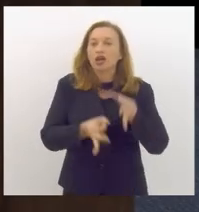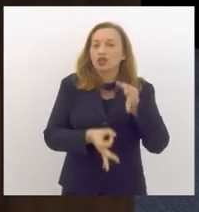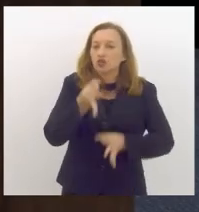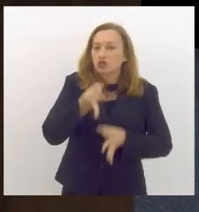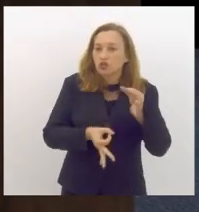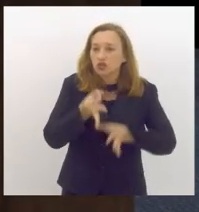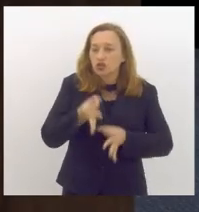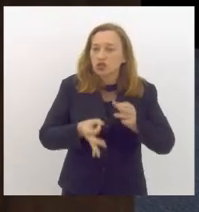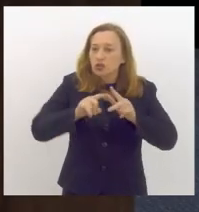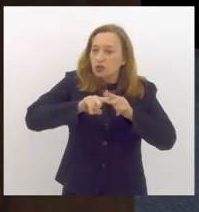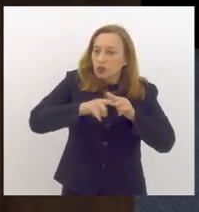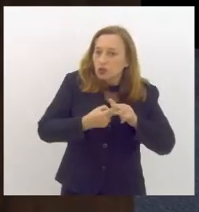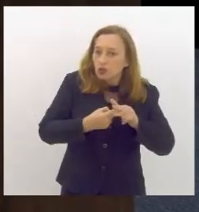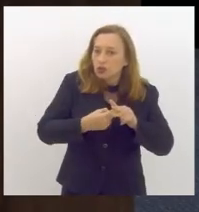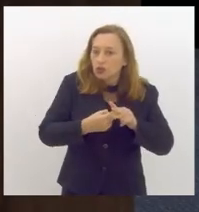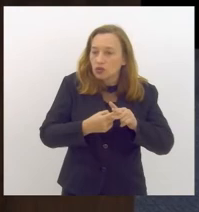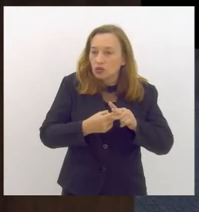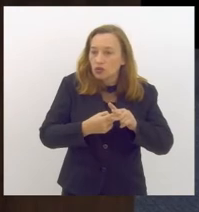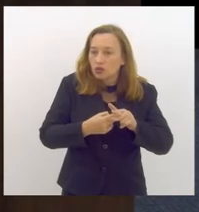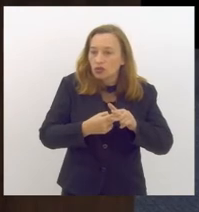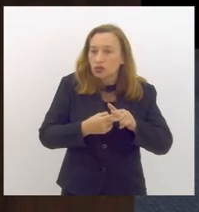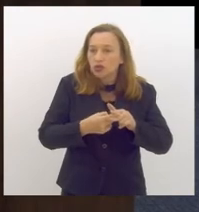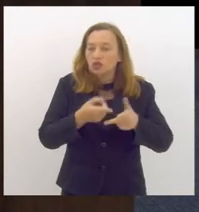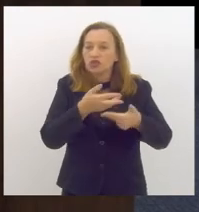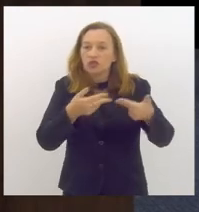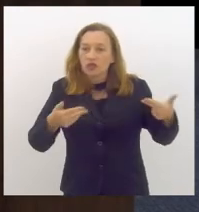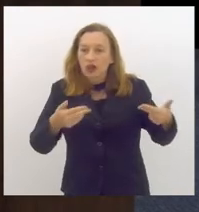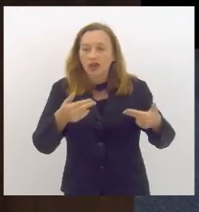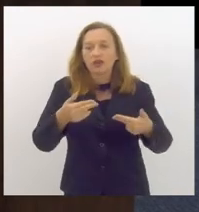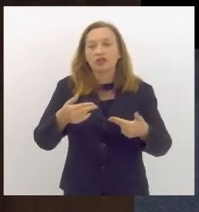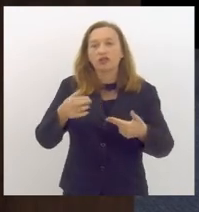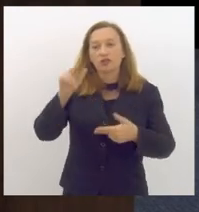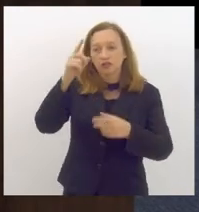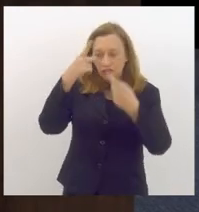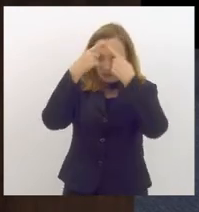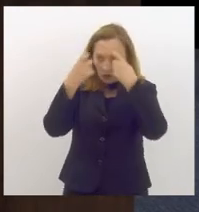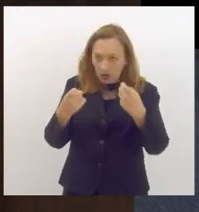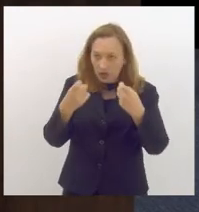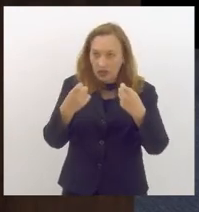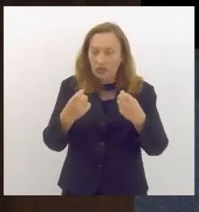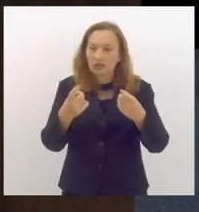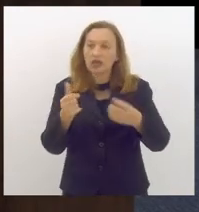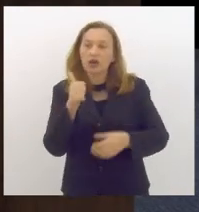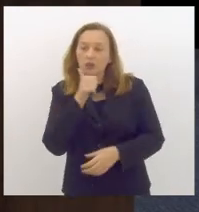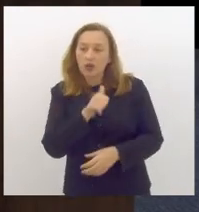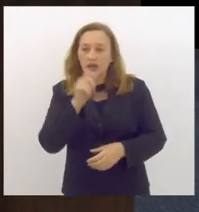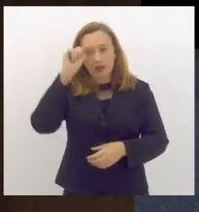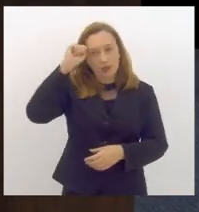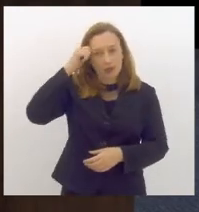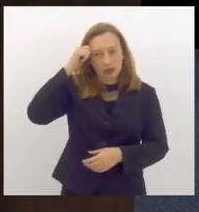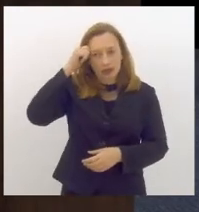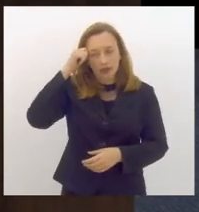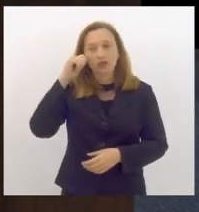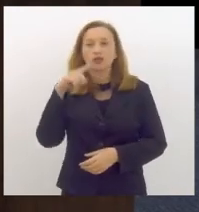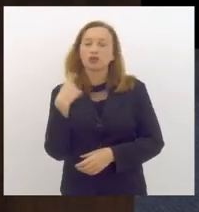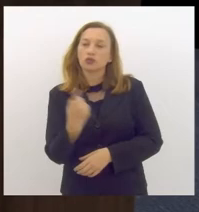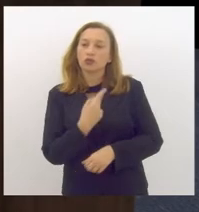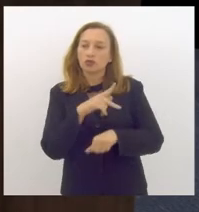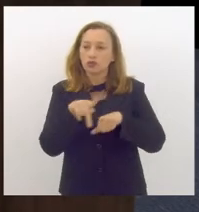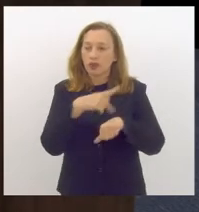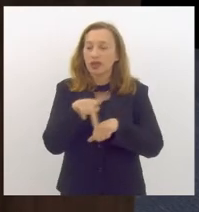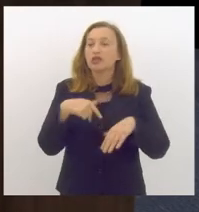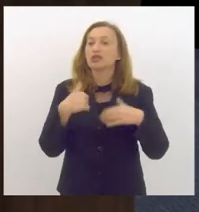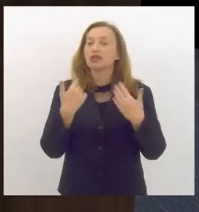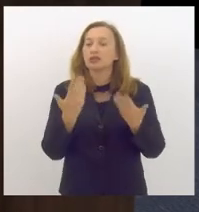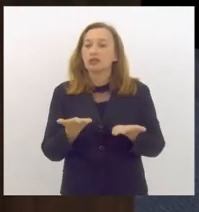e reparação diante de tanta violência colocada sobre as mulheres pretas do nosso país. E